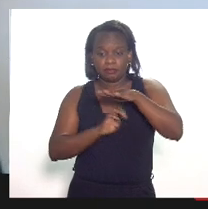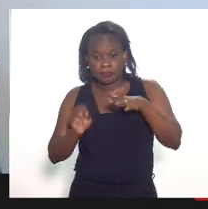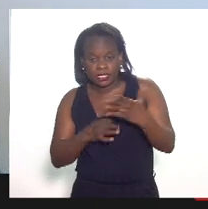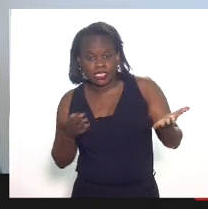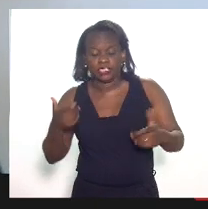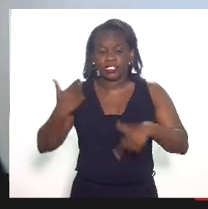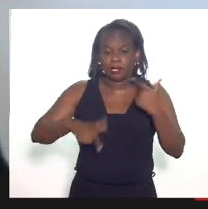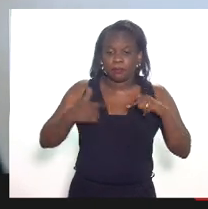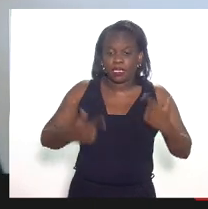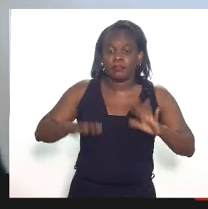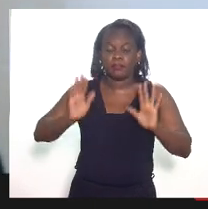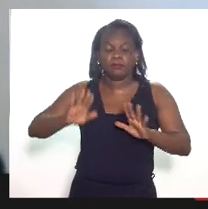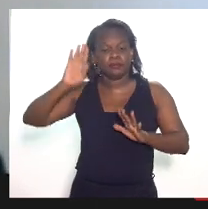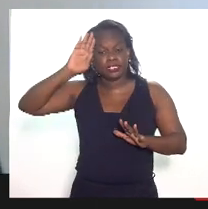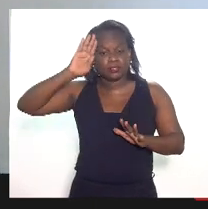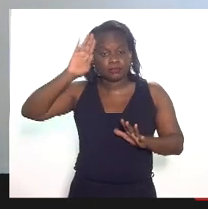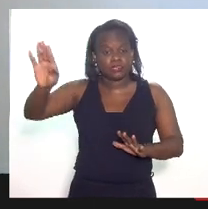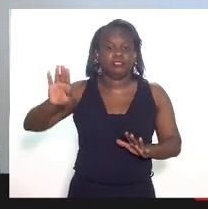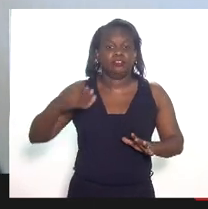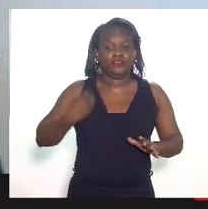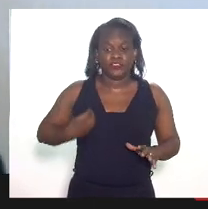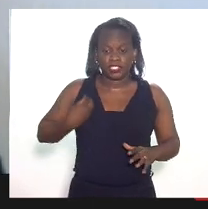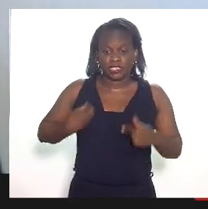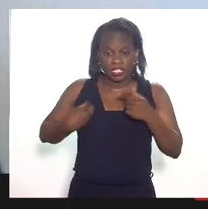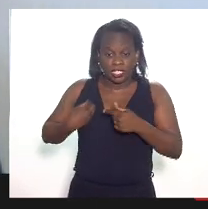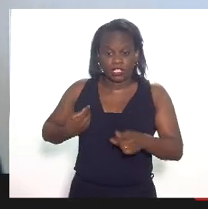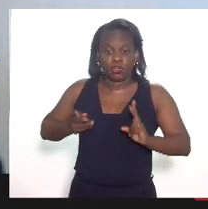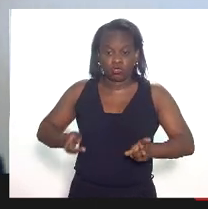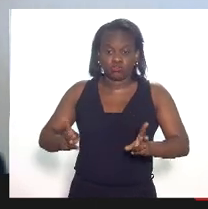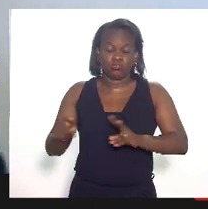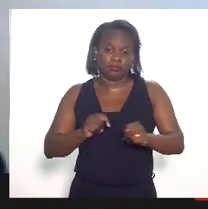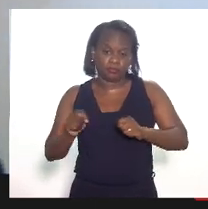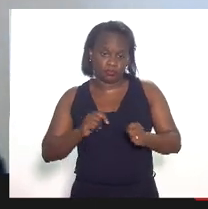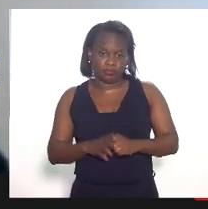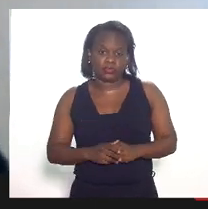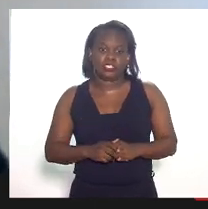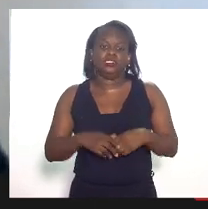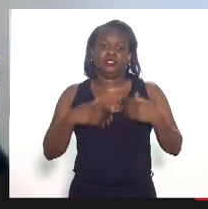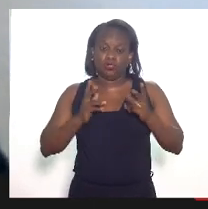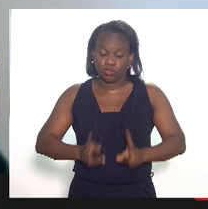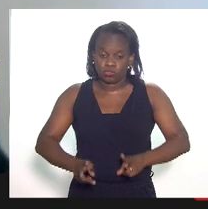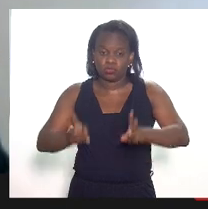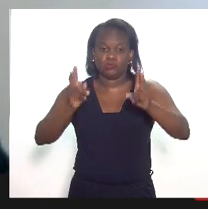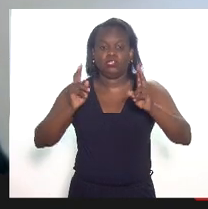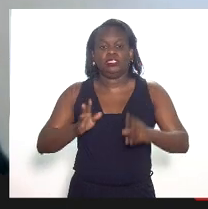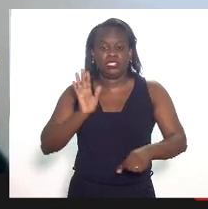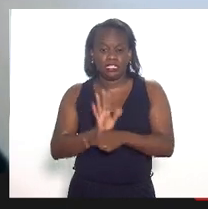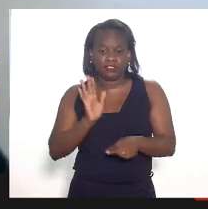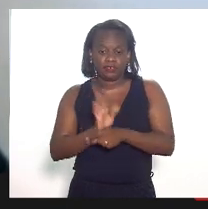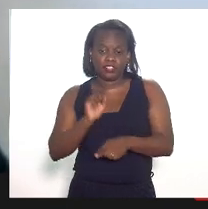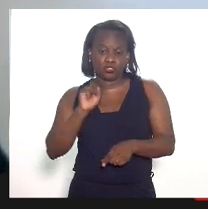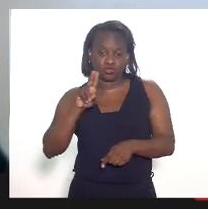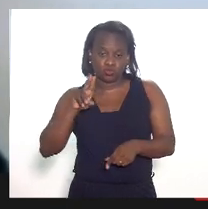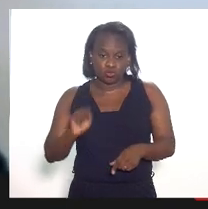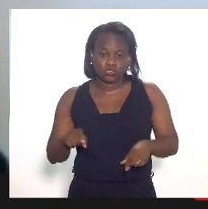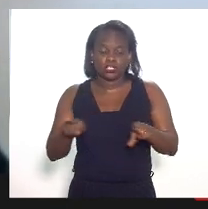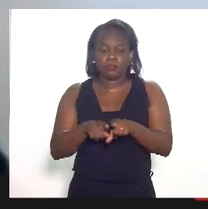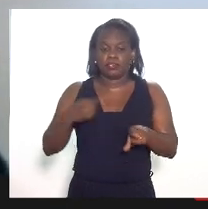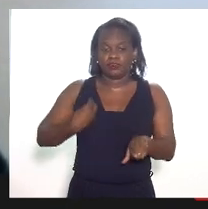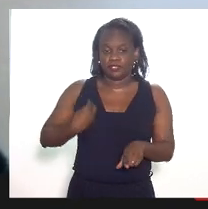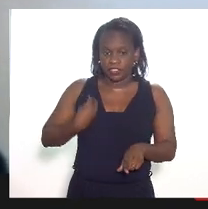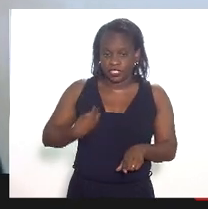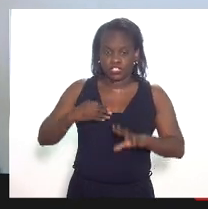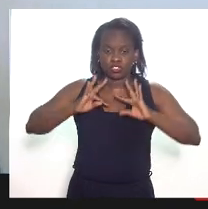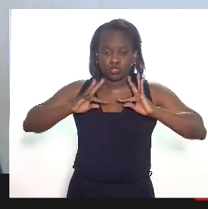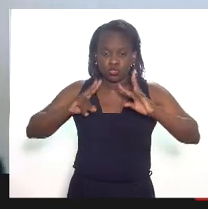os empregos, mas principalmente as vidas sejam preservadas. Sigamos na defesa do SUS e da vida